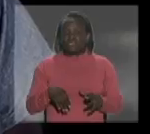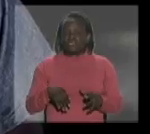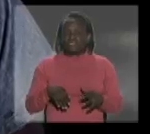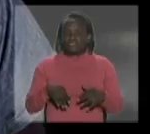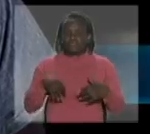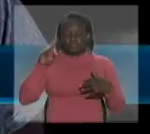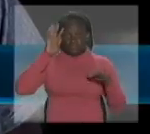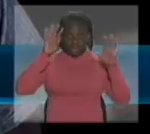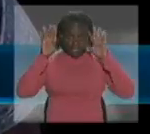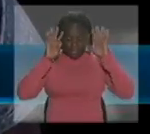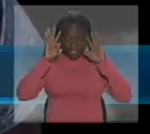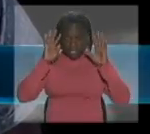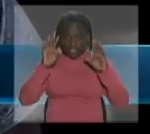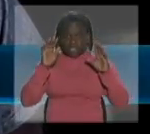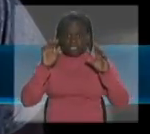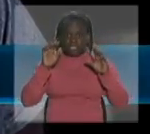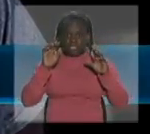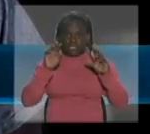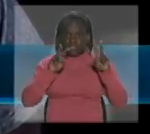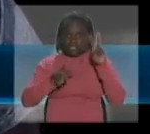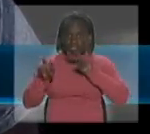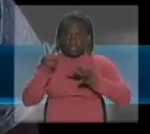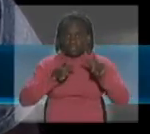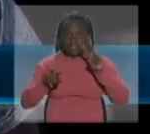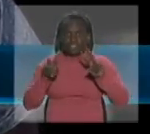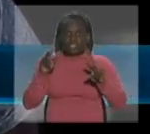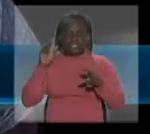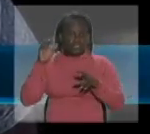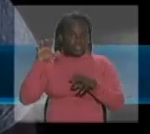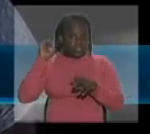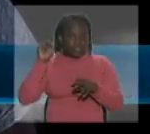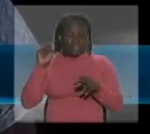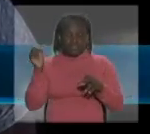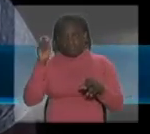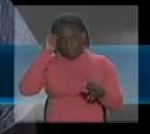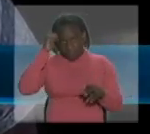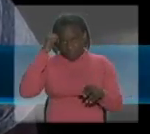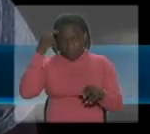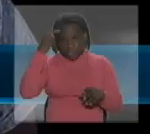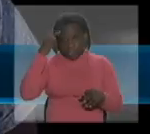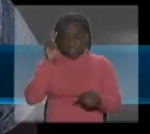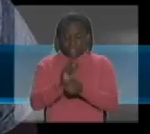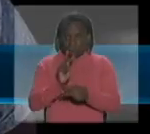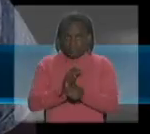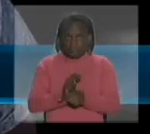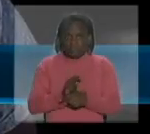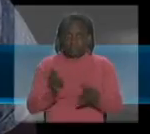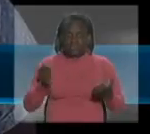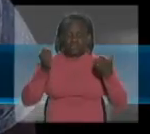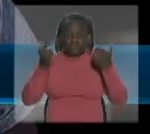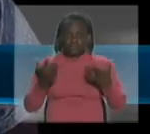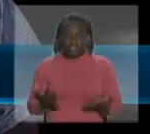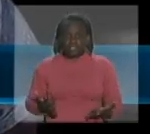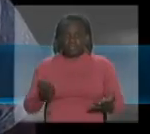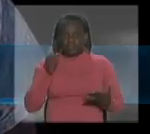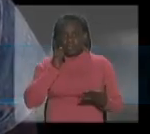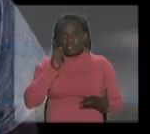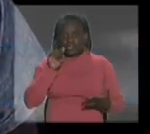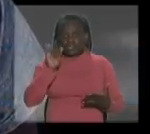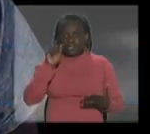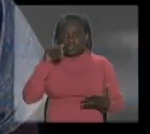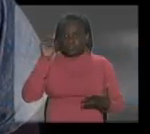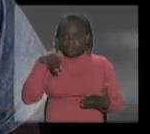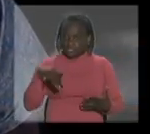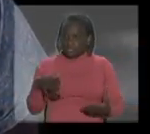a pensar o audiovisual negro, a pensar essa presença essa representação. Essa fala da Yasmin, ela é